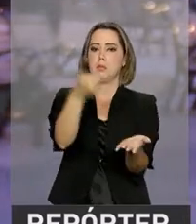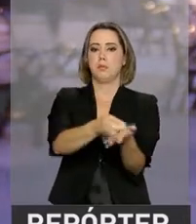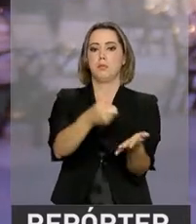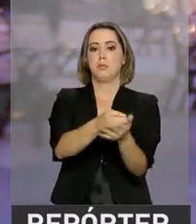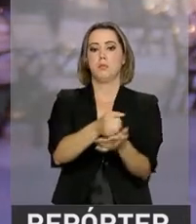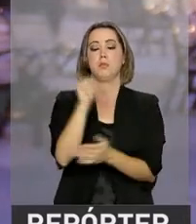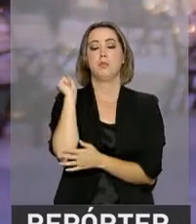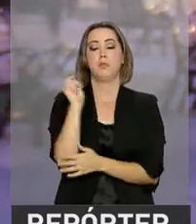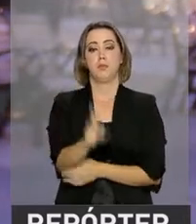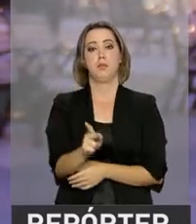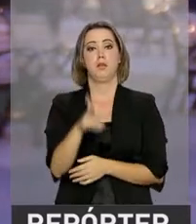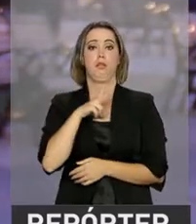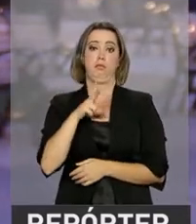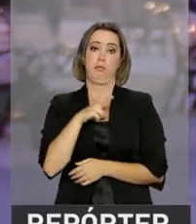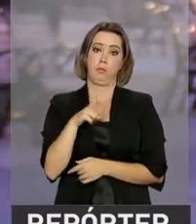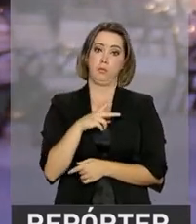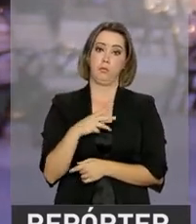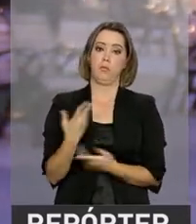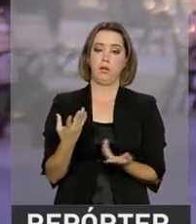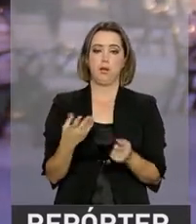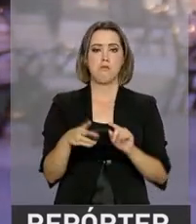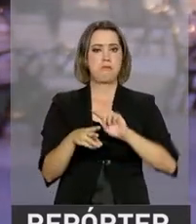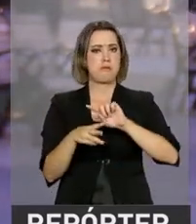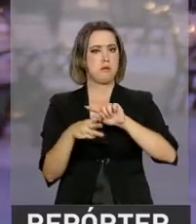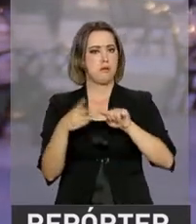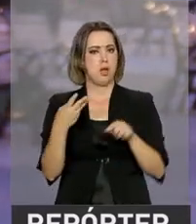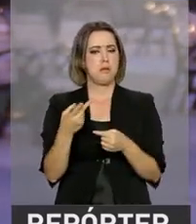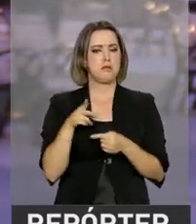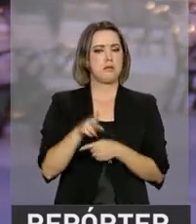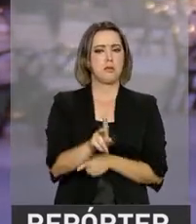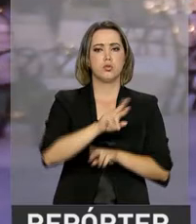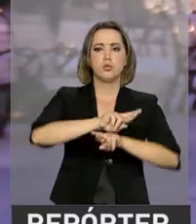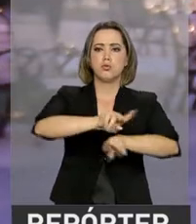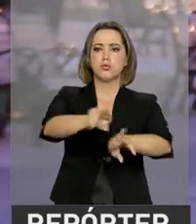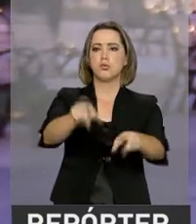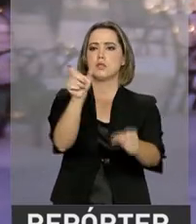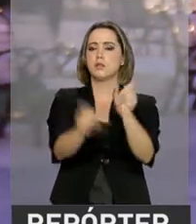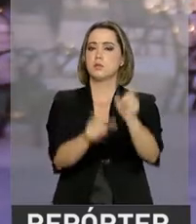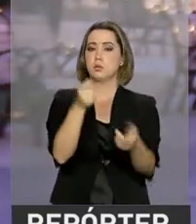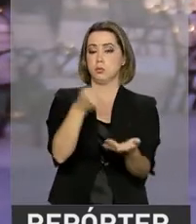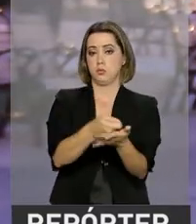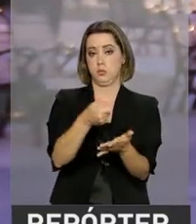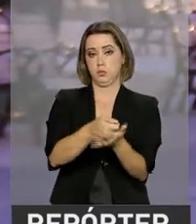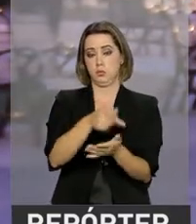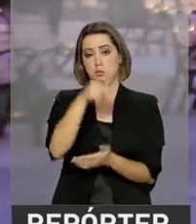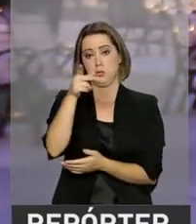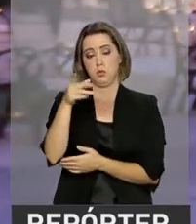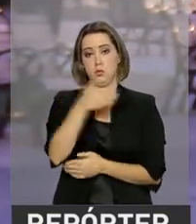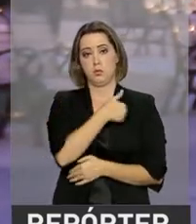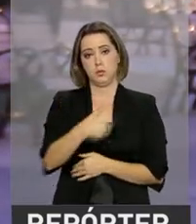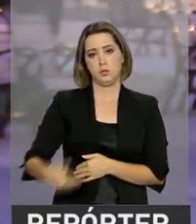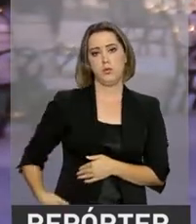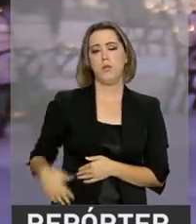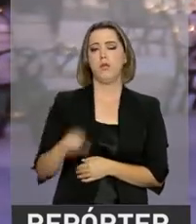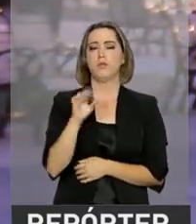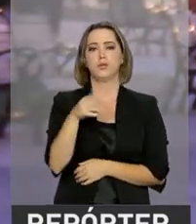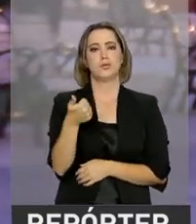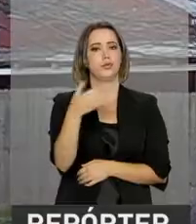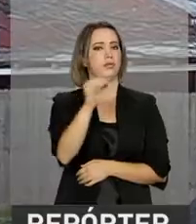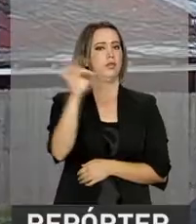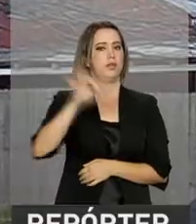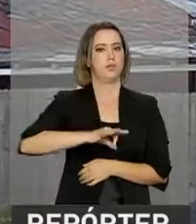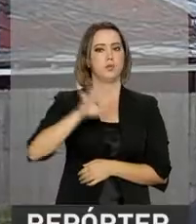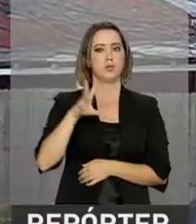privada. Para 2 em cada 3 idosos, a aposentadoria paga pelo governo responde por menos de 10% da